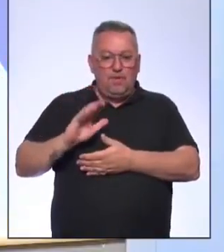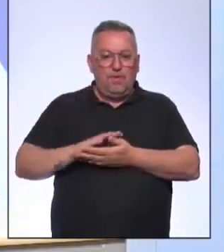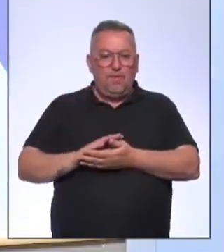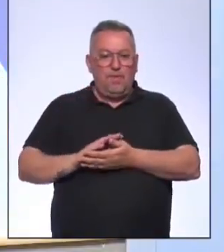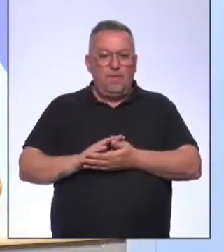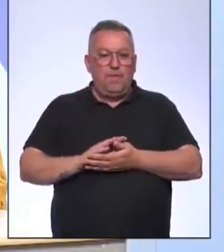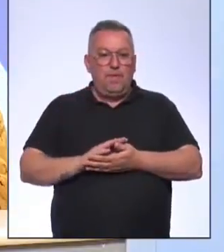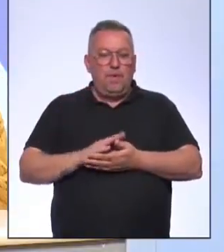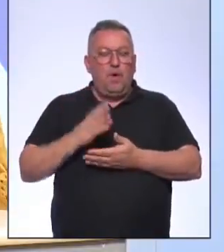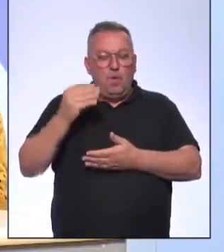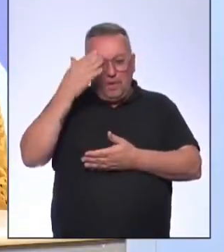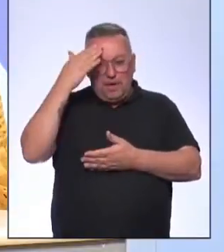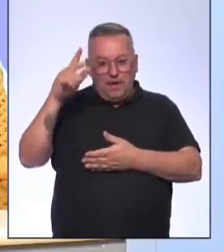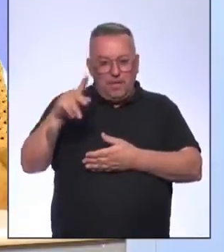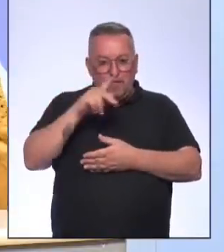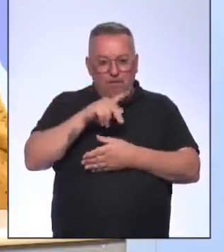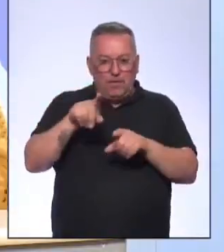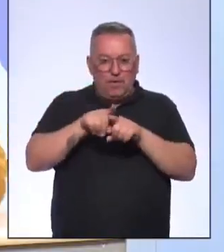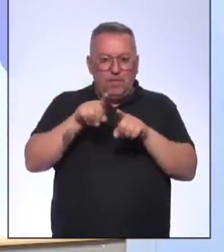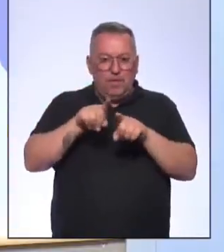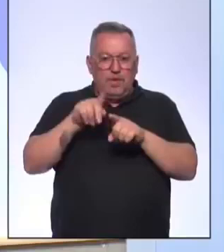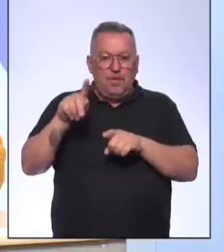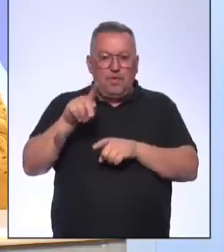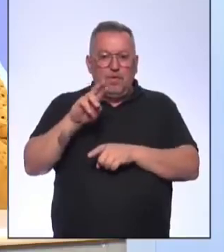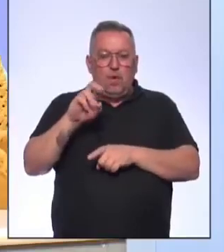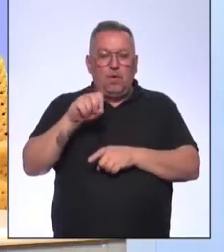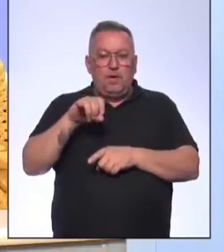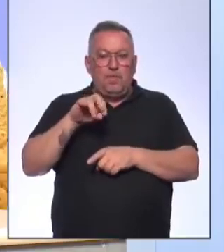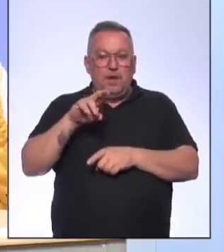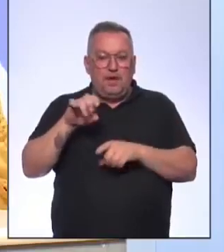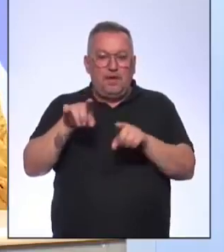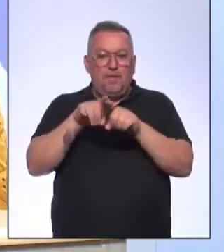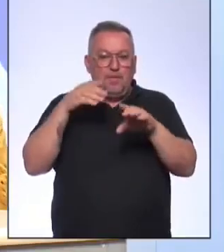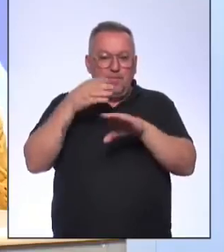you, teachers. Muito obrigada, professores. A professora Rosimeire, que está aqui